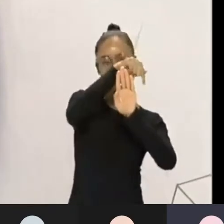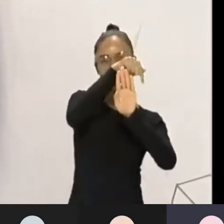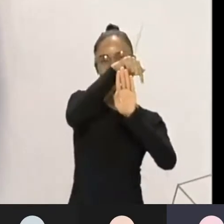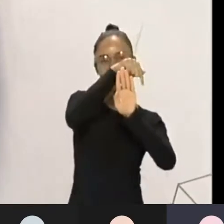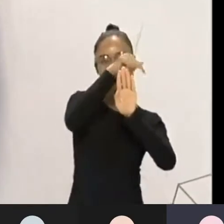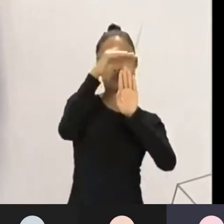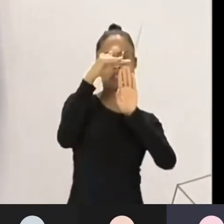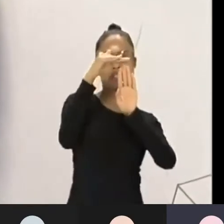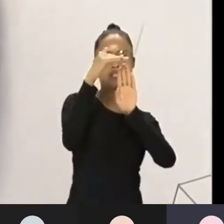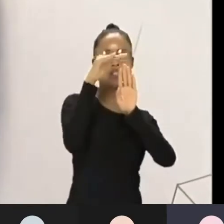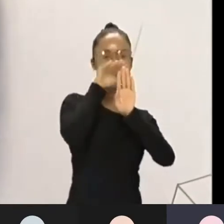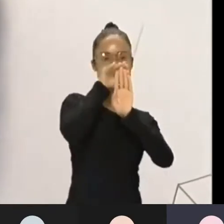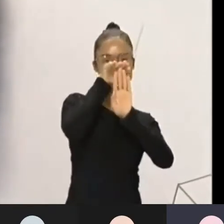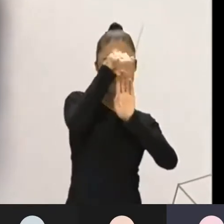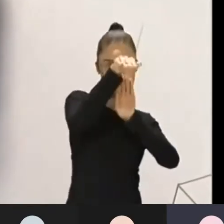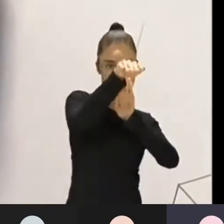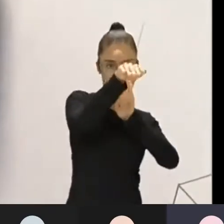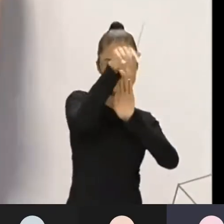E acima,